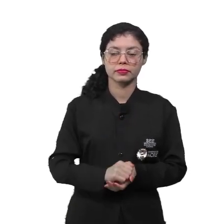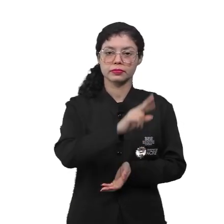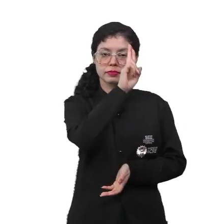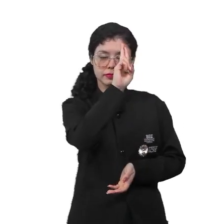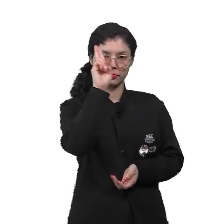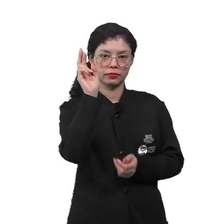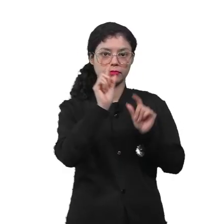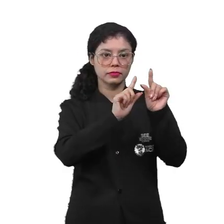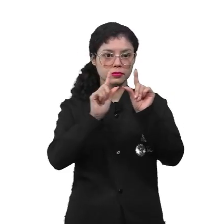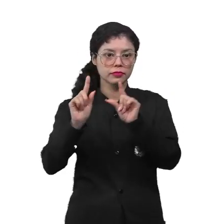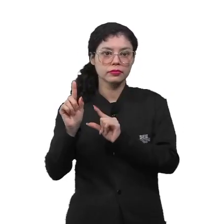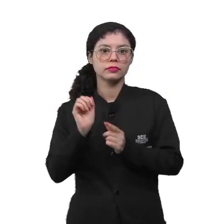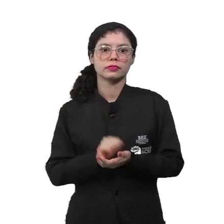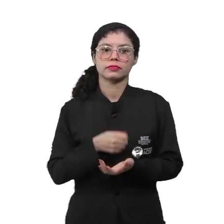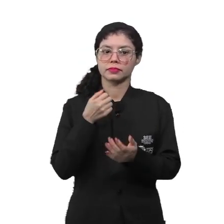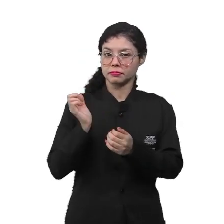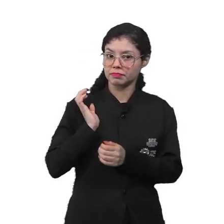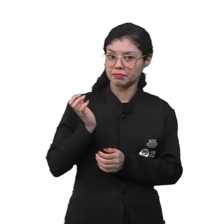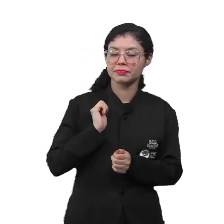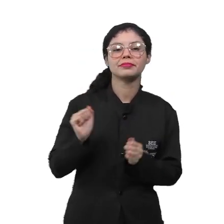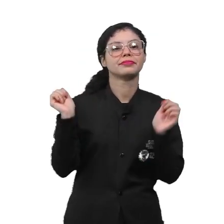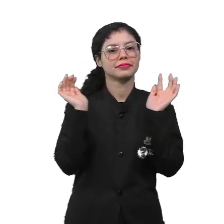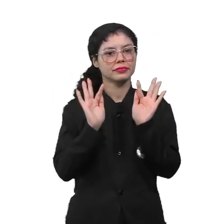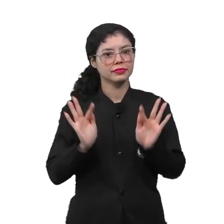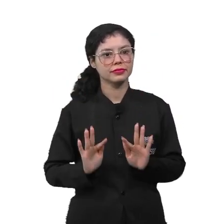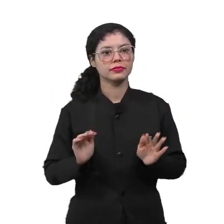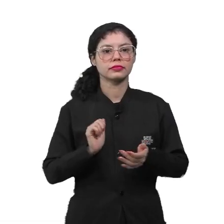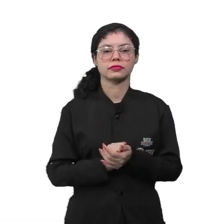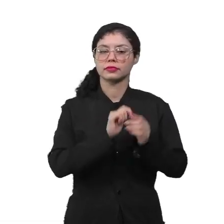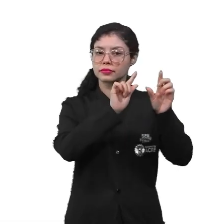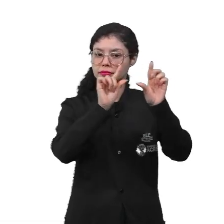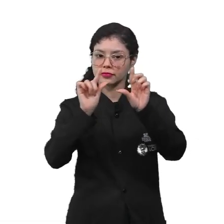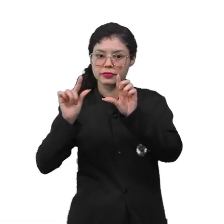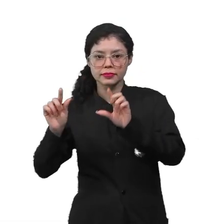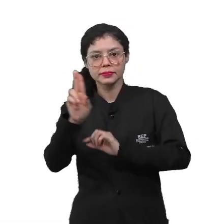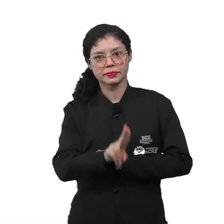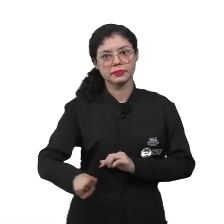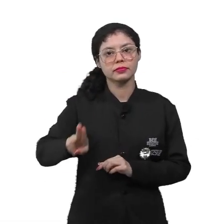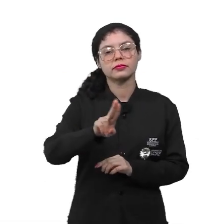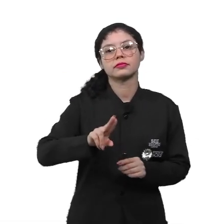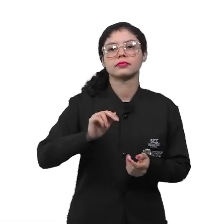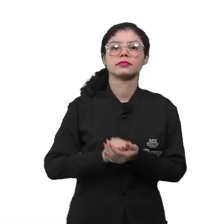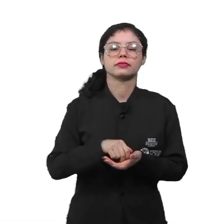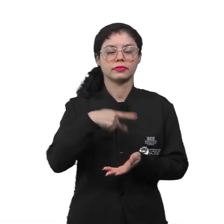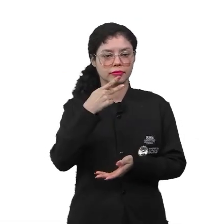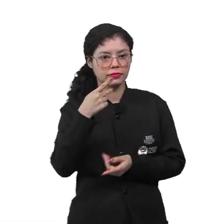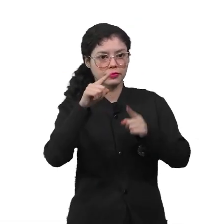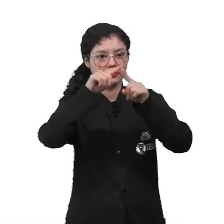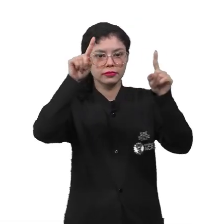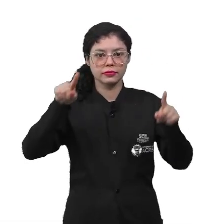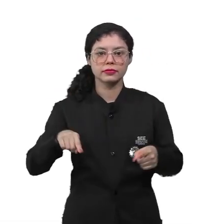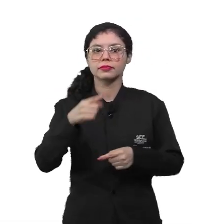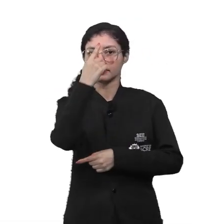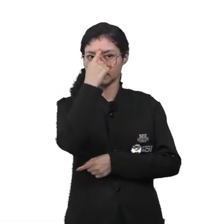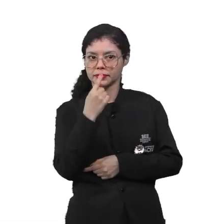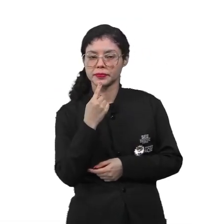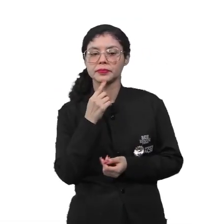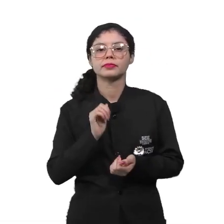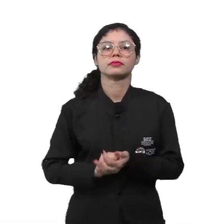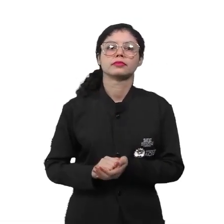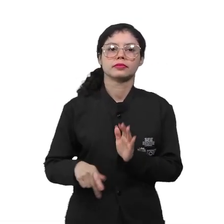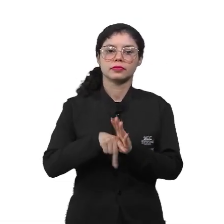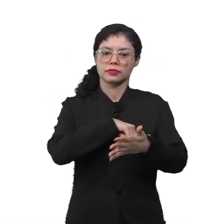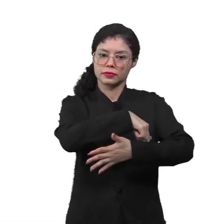quadrinho, e ela é uma forma bem rica de contar a história. Os quadrinhos, eles usam balões de fala, cenários,